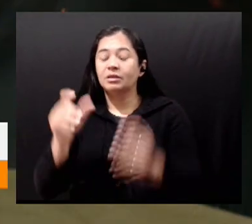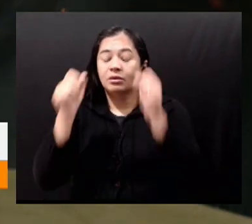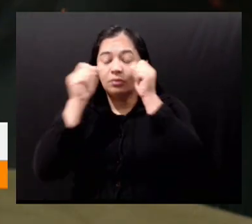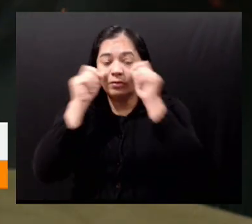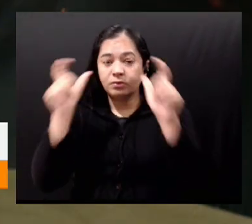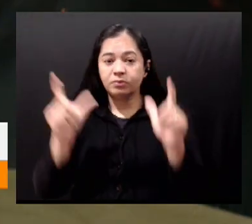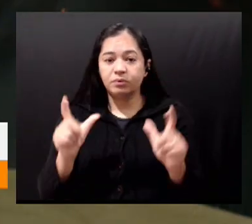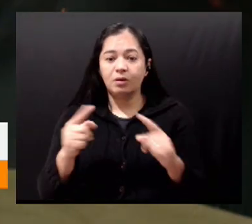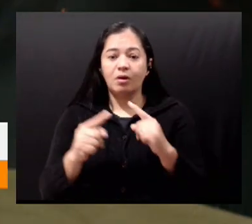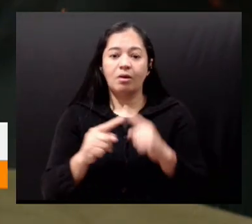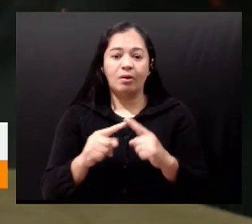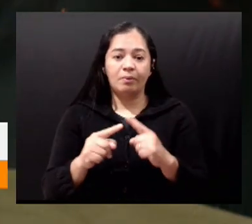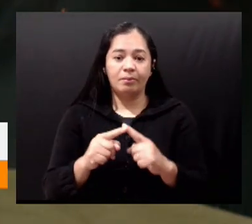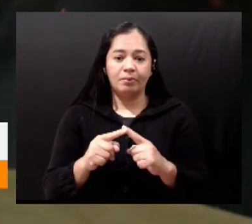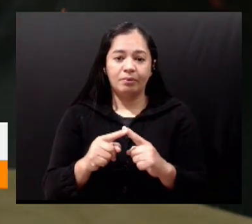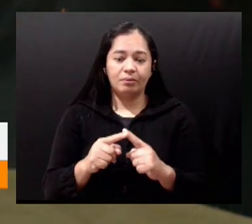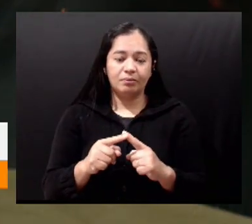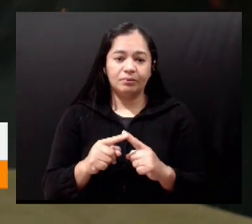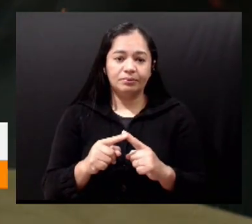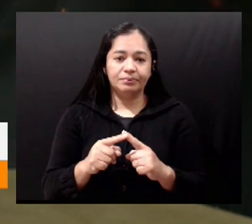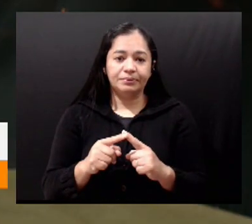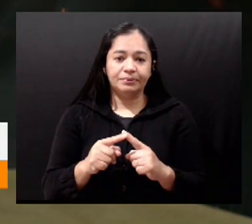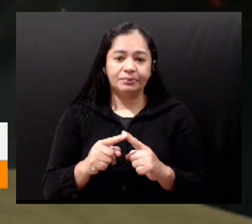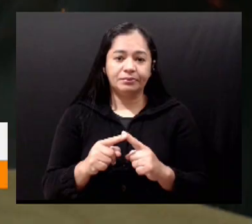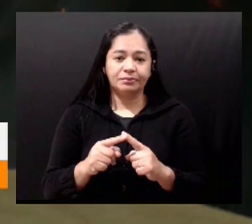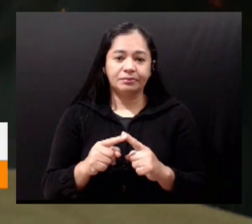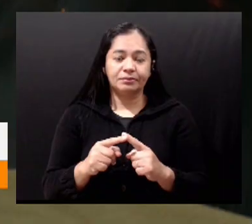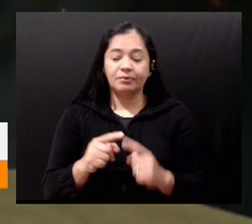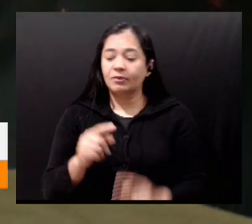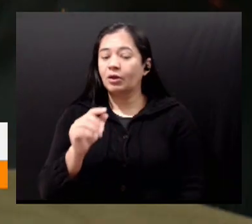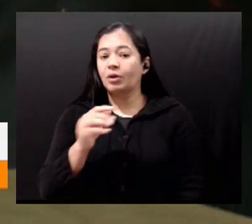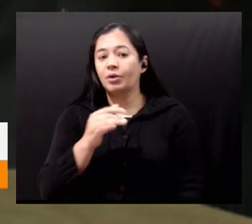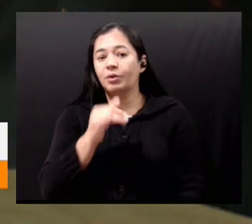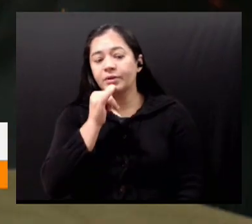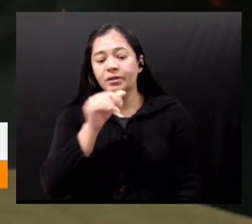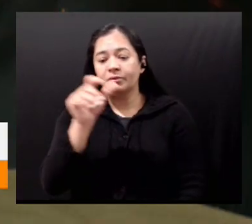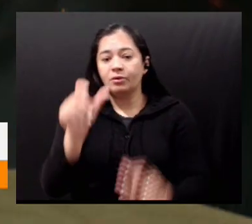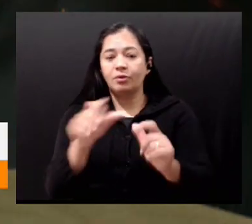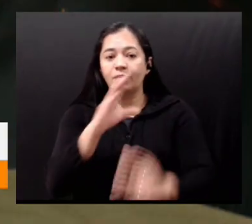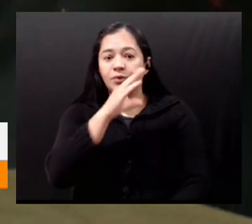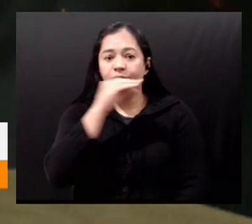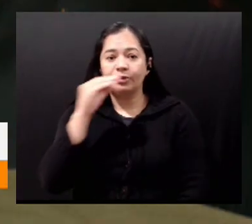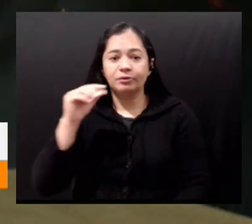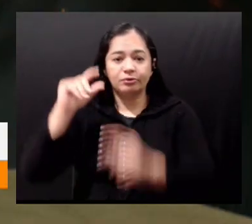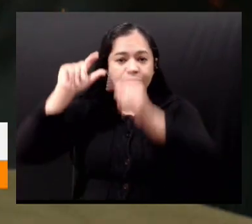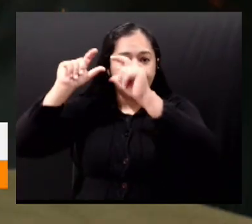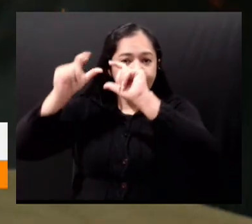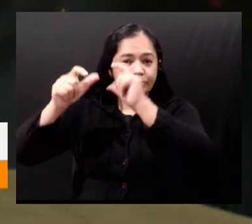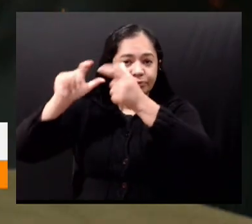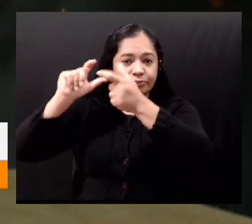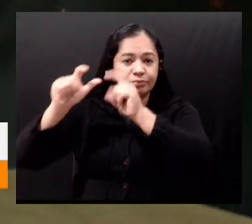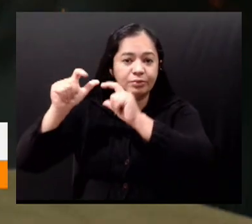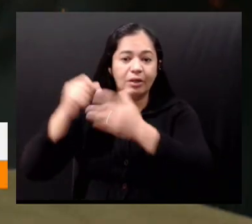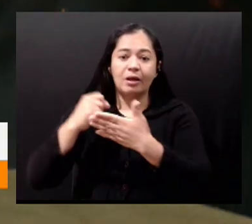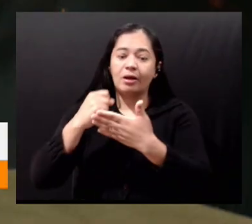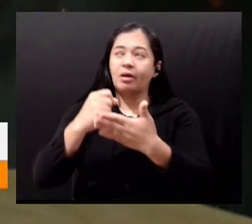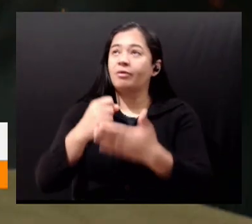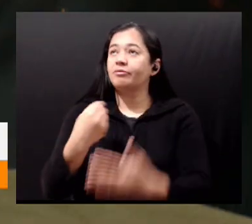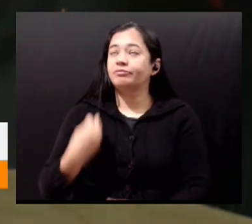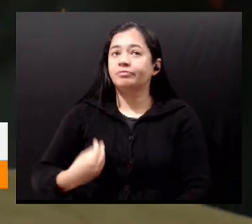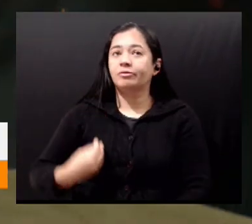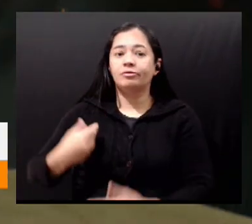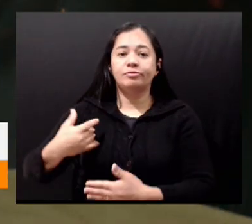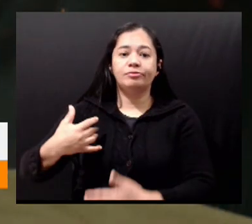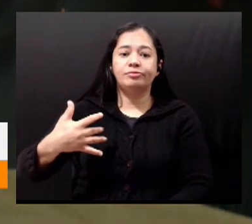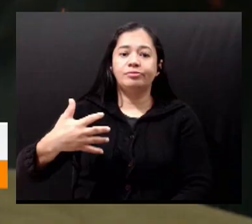porque é um adolescente que vai levar um transtorno, de repente, para a vida e vai precisar ser tratado. Então,